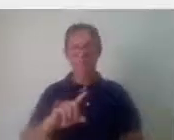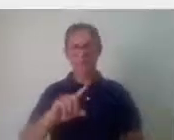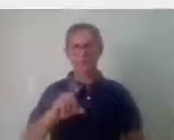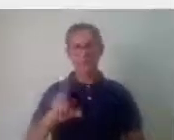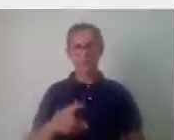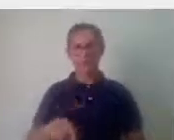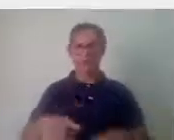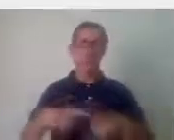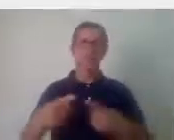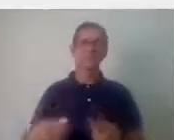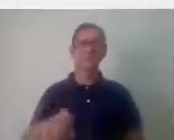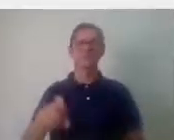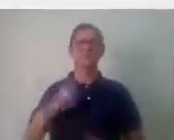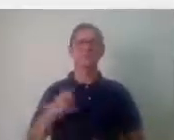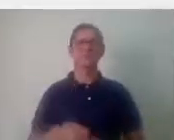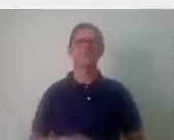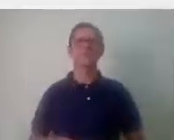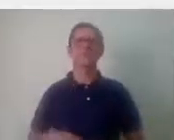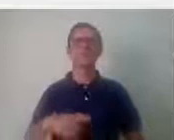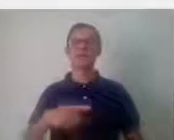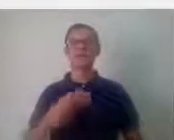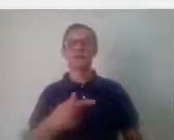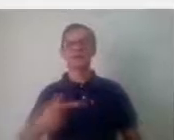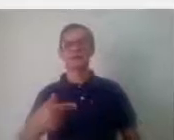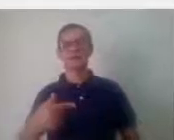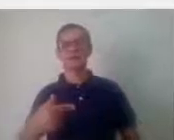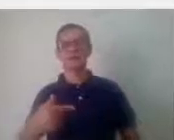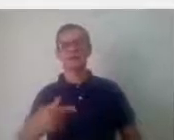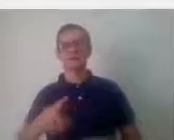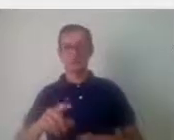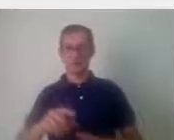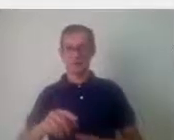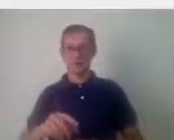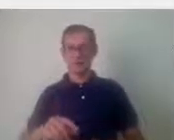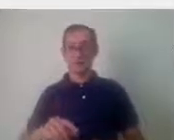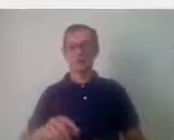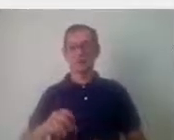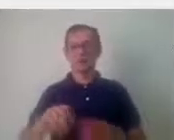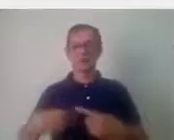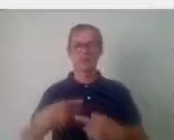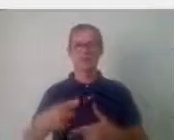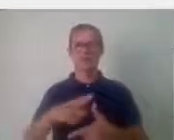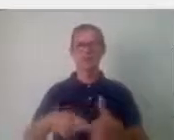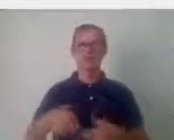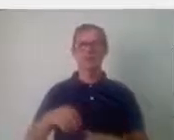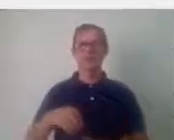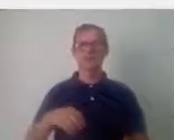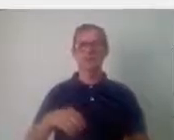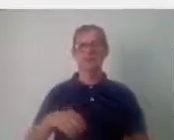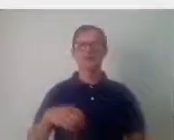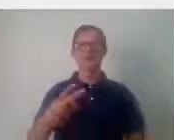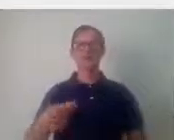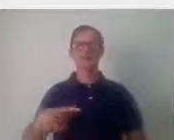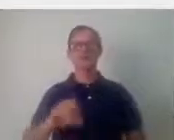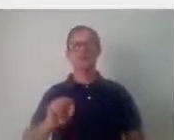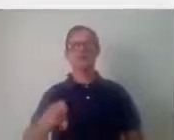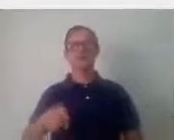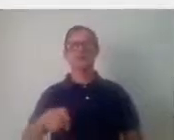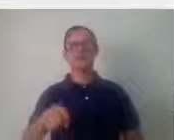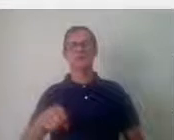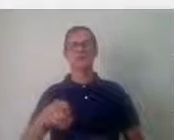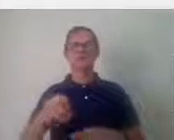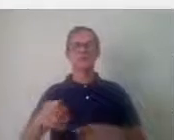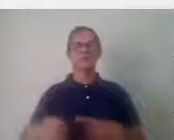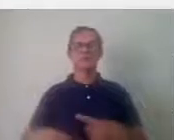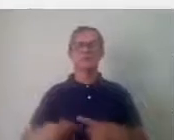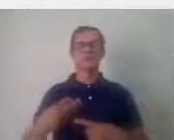em relação a x. 32x ao quadrado sobre 2 e menos 8x à quarta sobre 2. No lugar